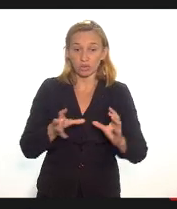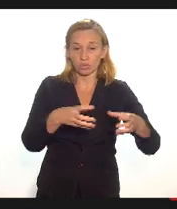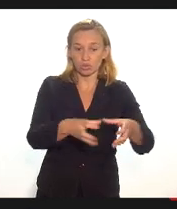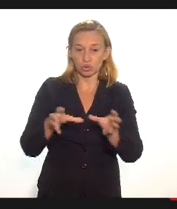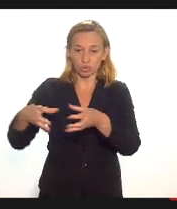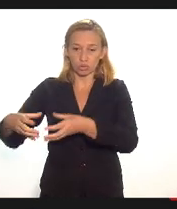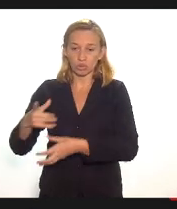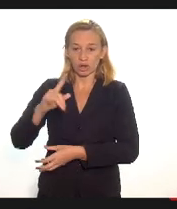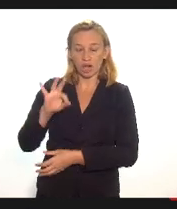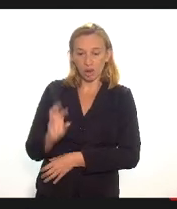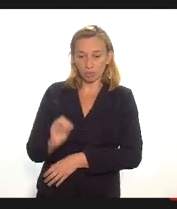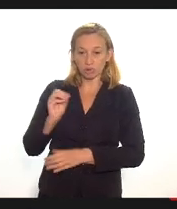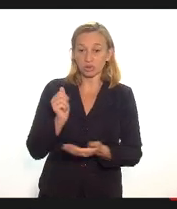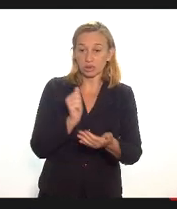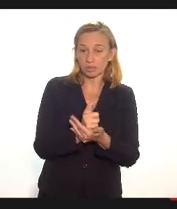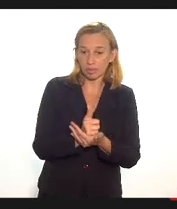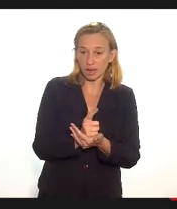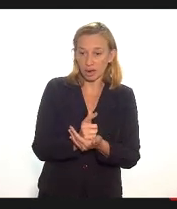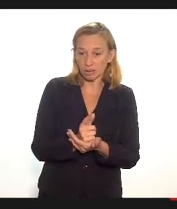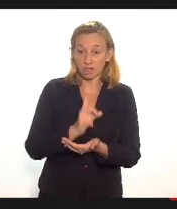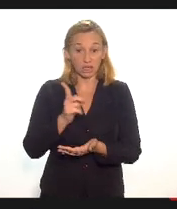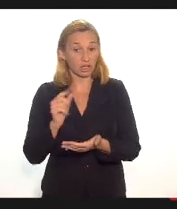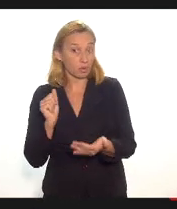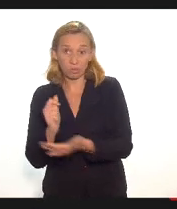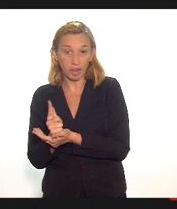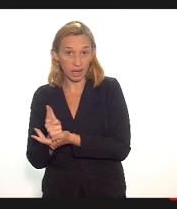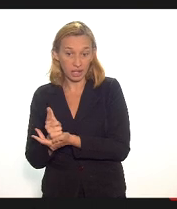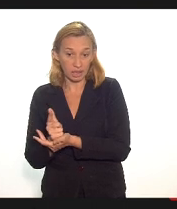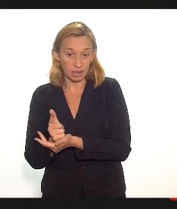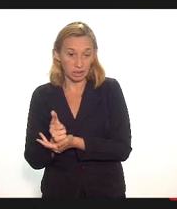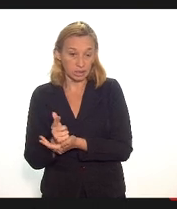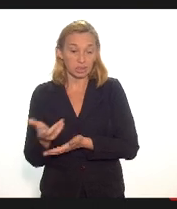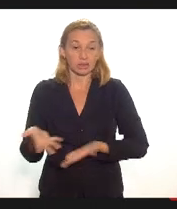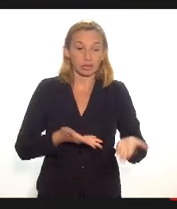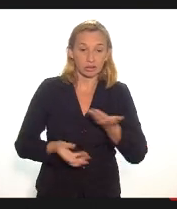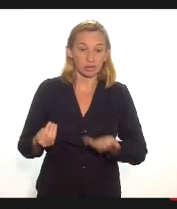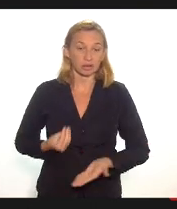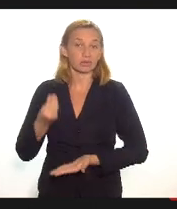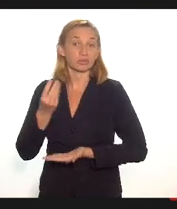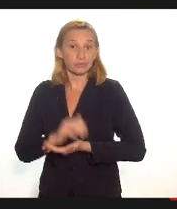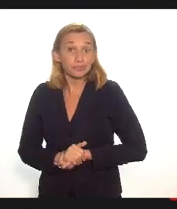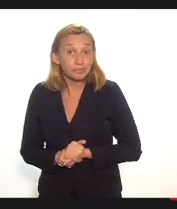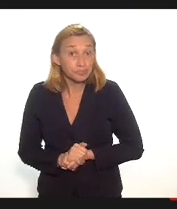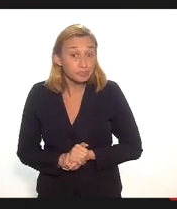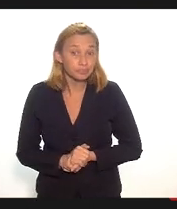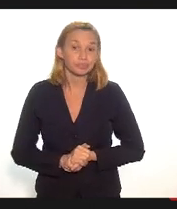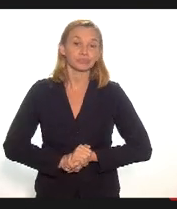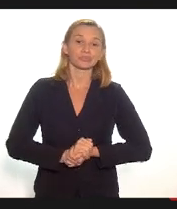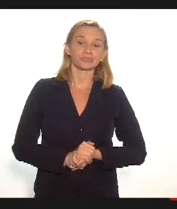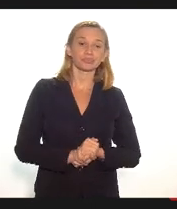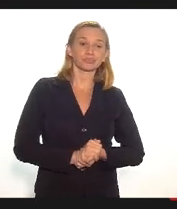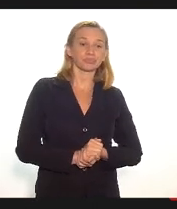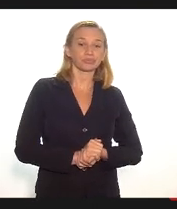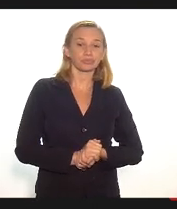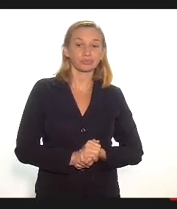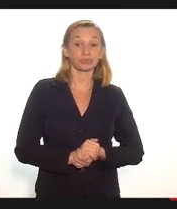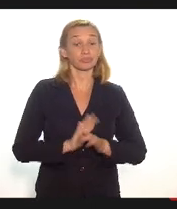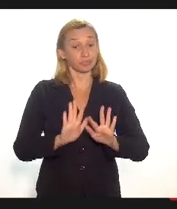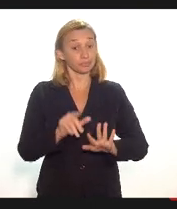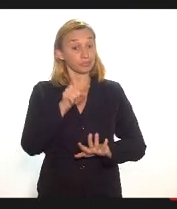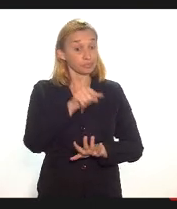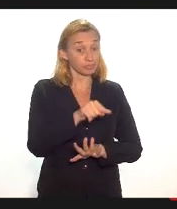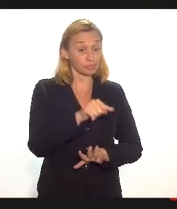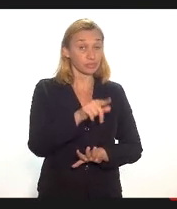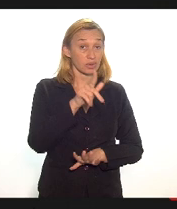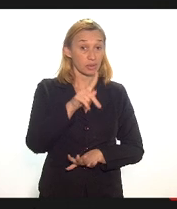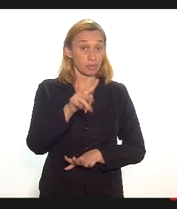que pagam e pelos que não pagam participação especial? Há nessa